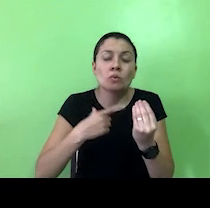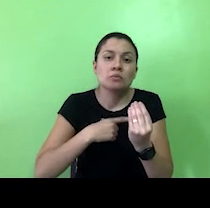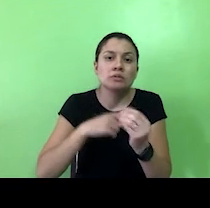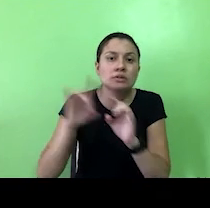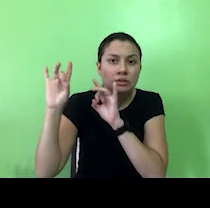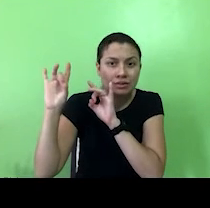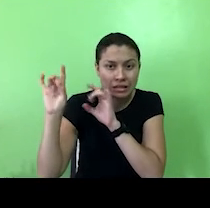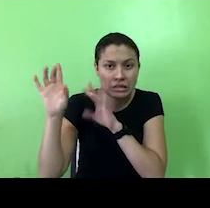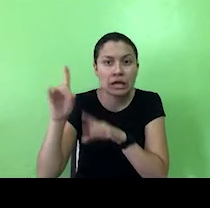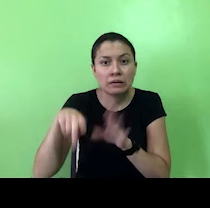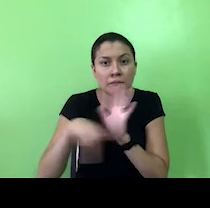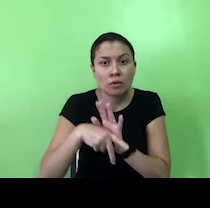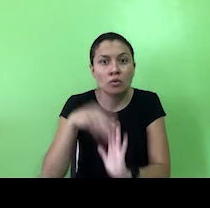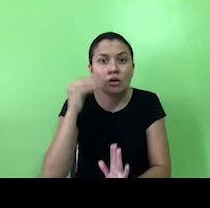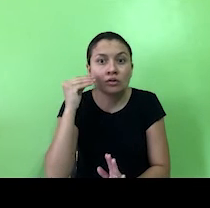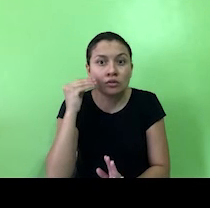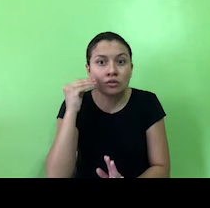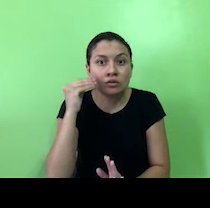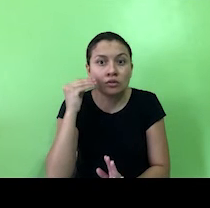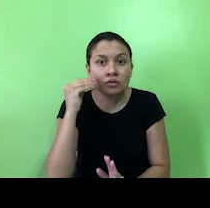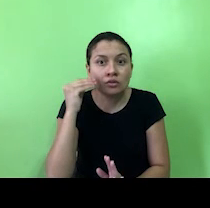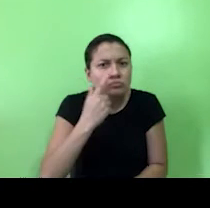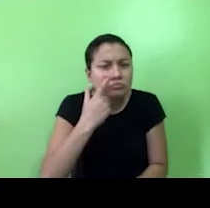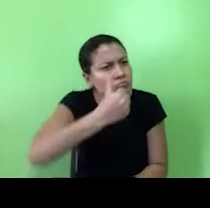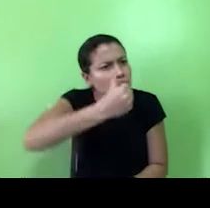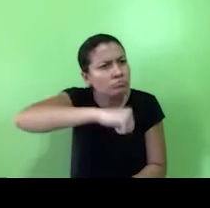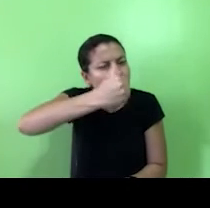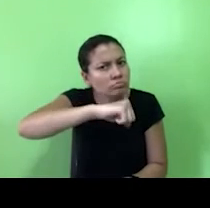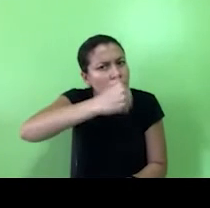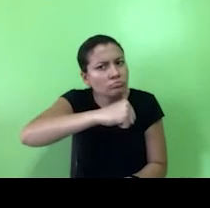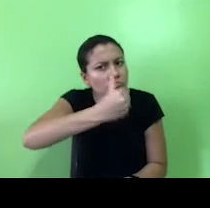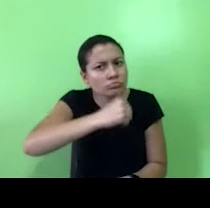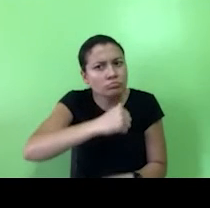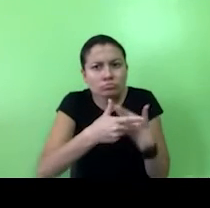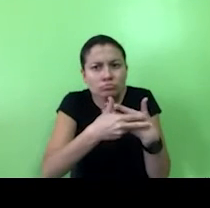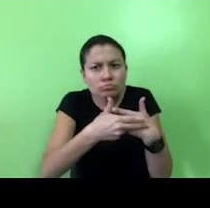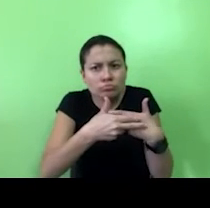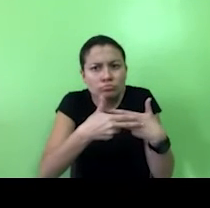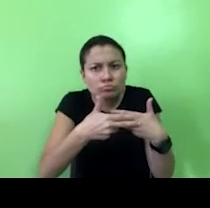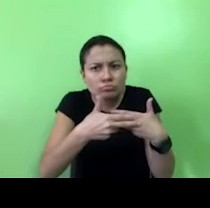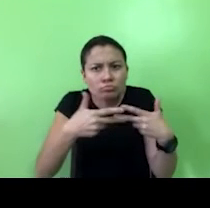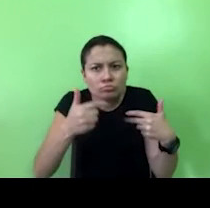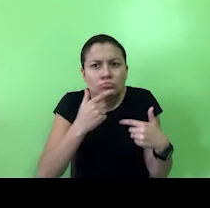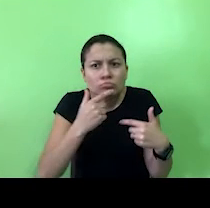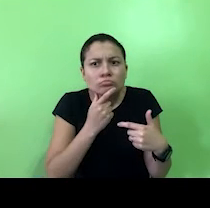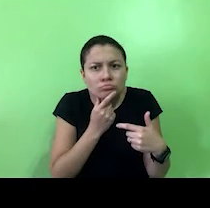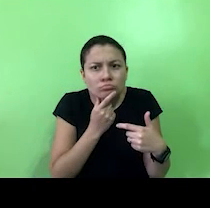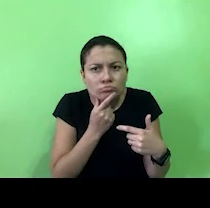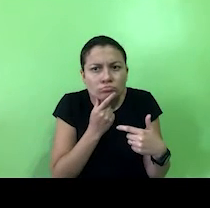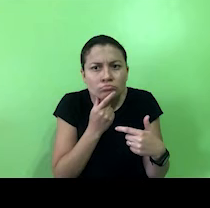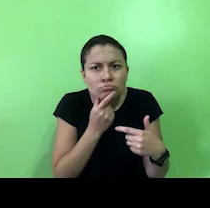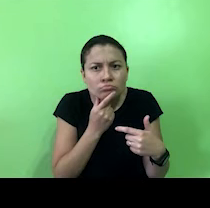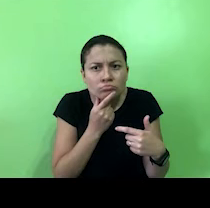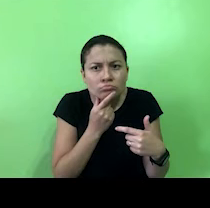Assumption Test, que a gente avalia tudo aquilo que a gente precisa validar de acordo com o